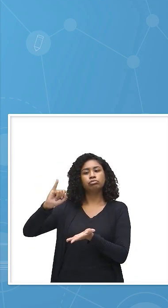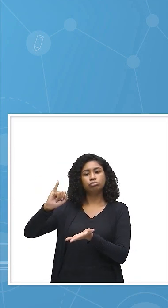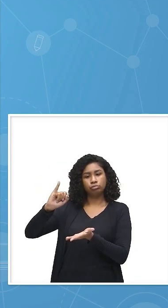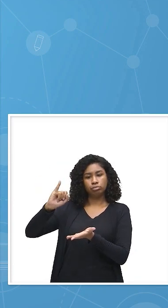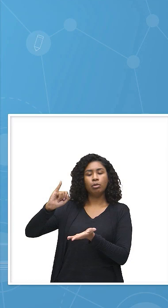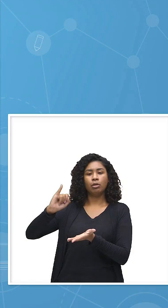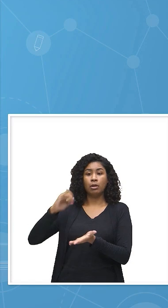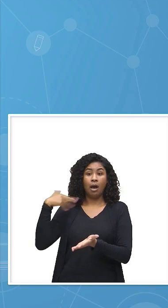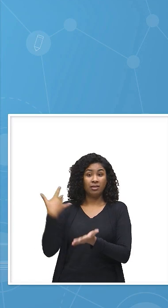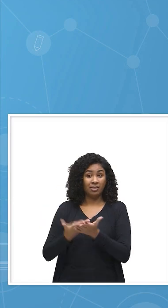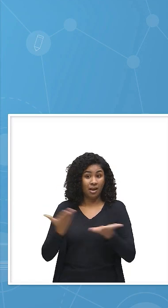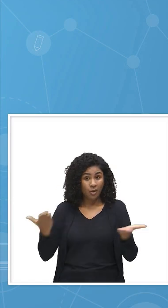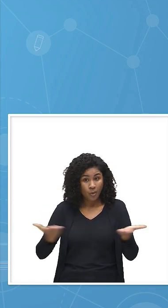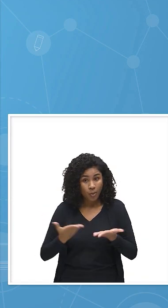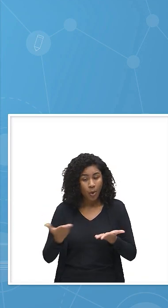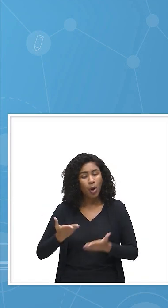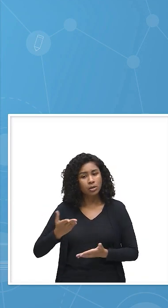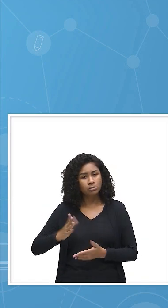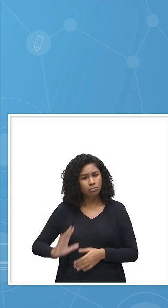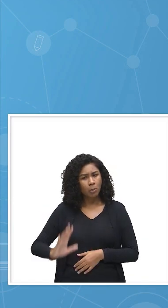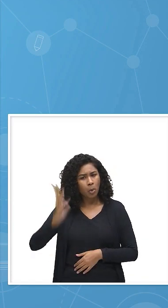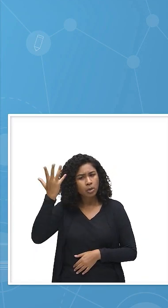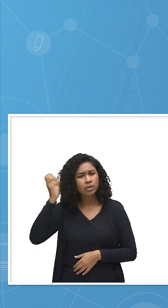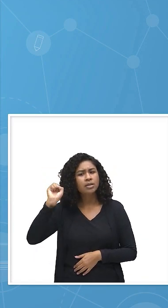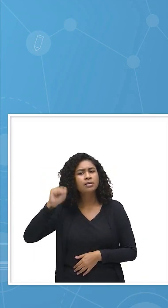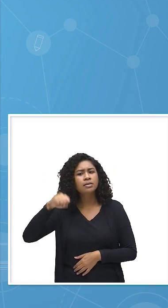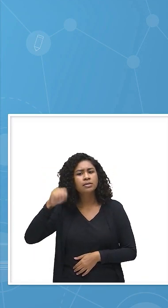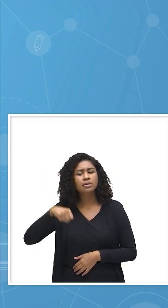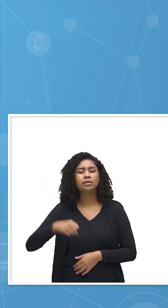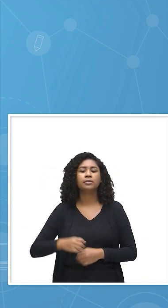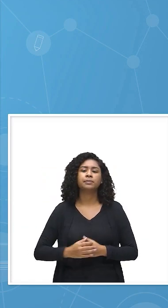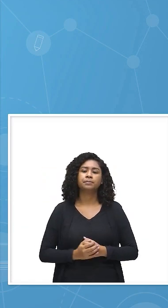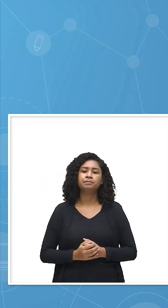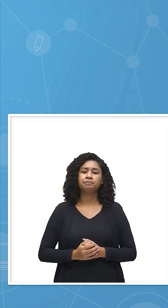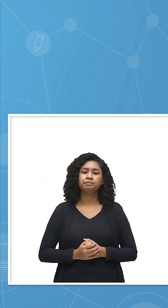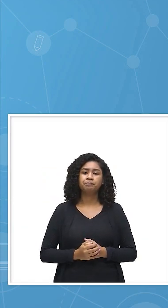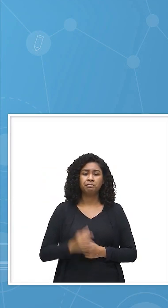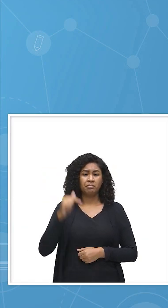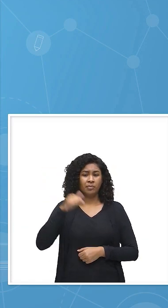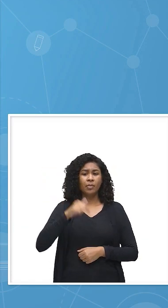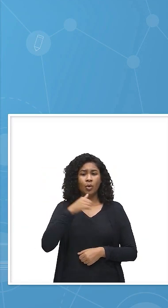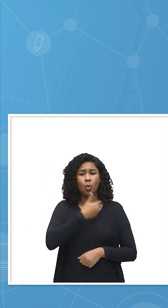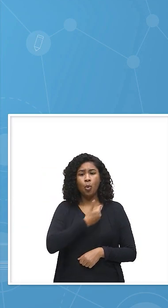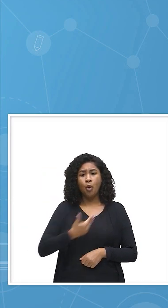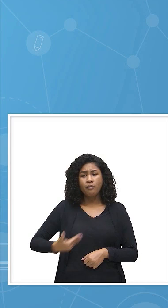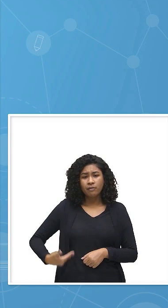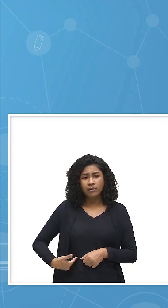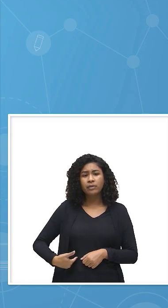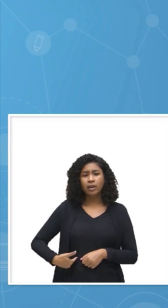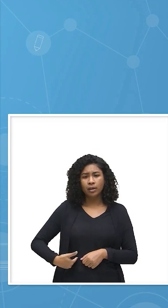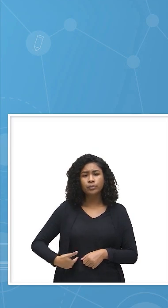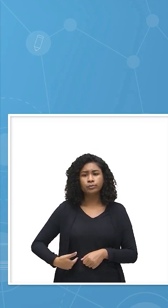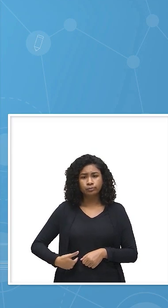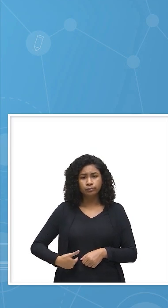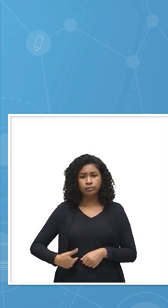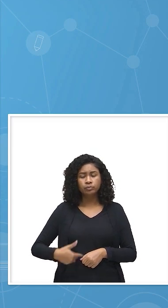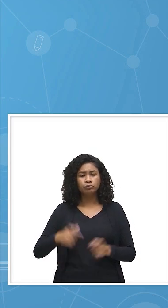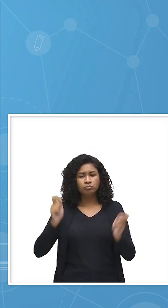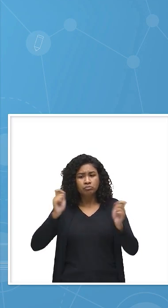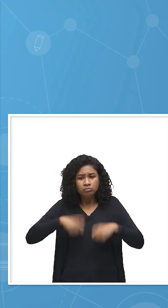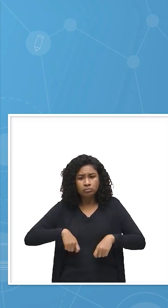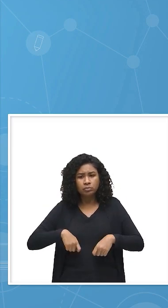Que até hoje acontece, gente. Para que o nosso Estado ele funcione, para que o nosso Estado ele possa